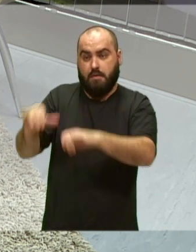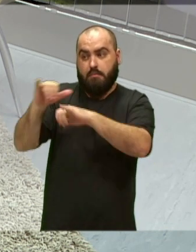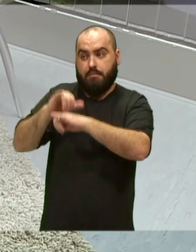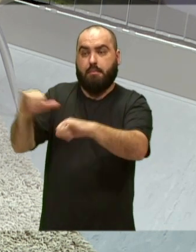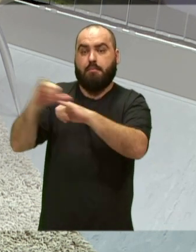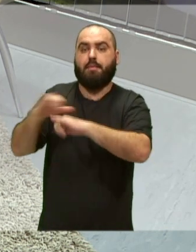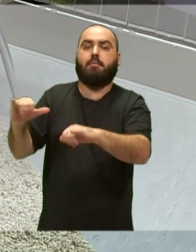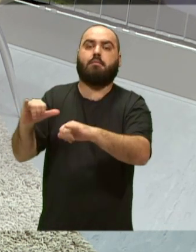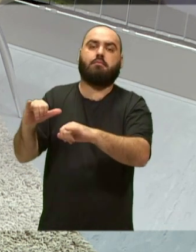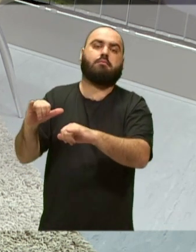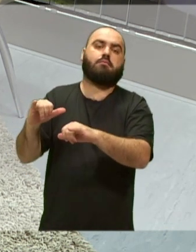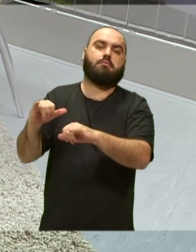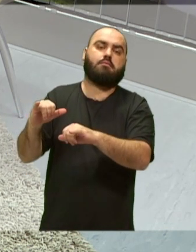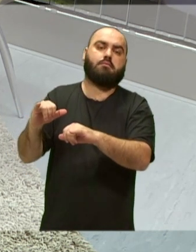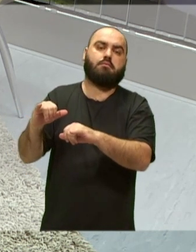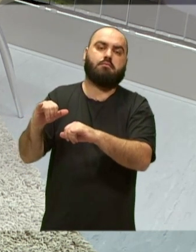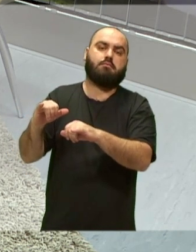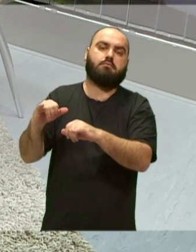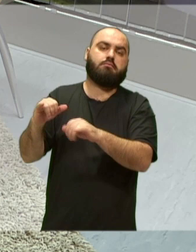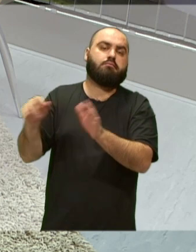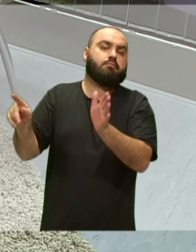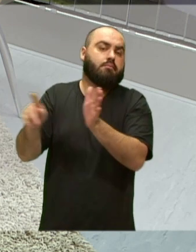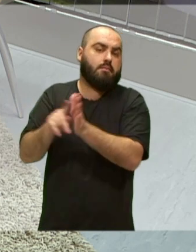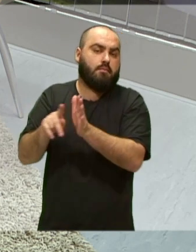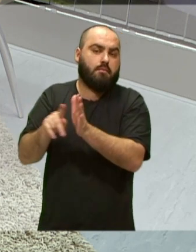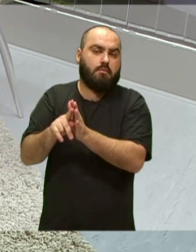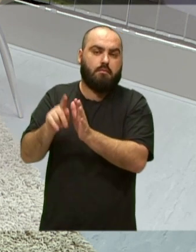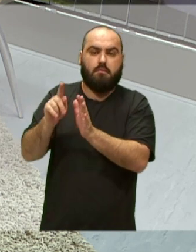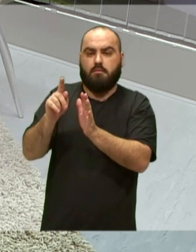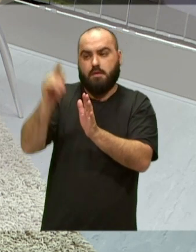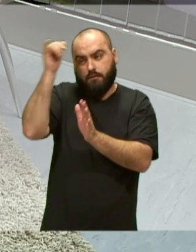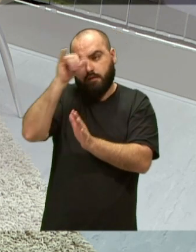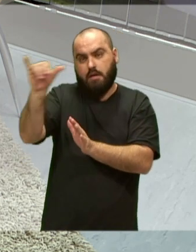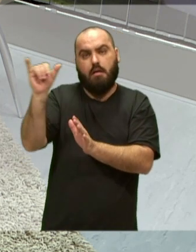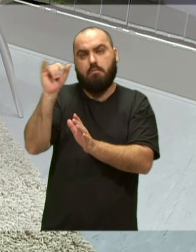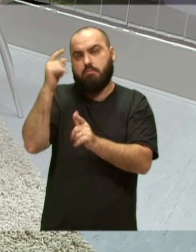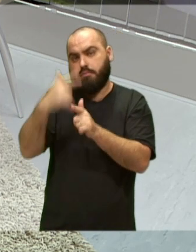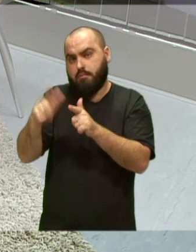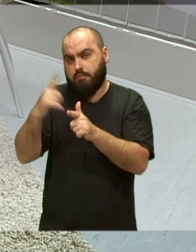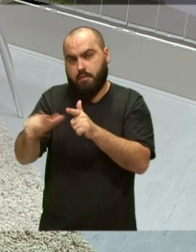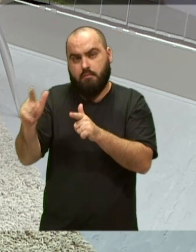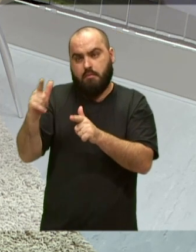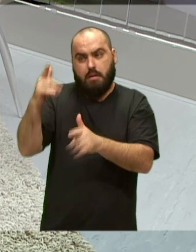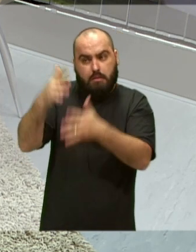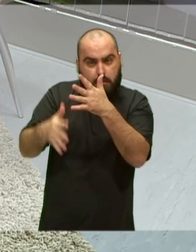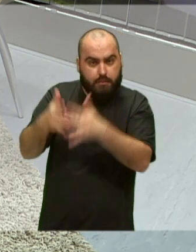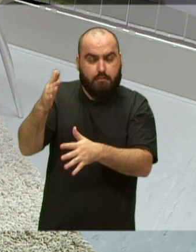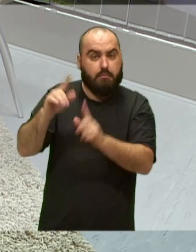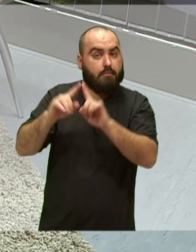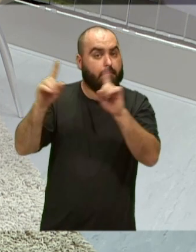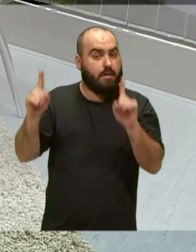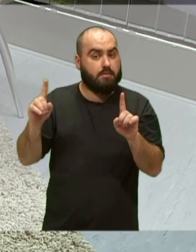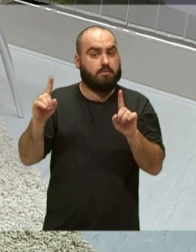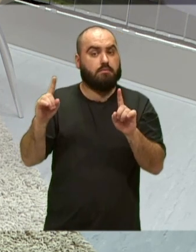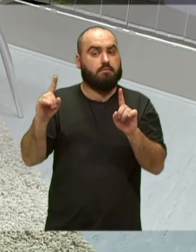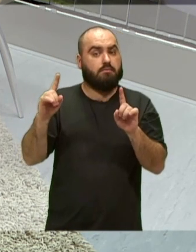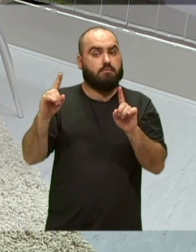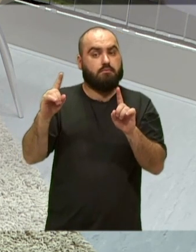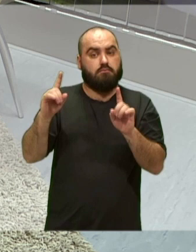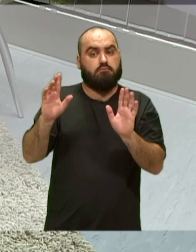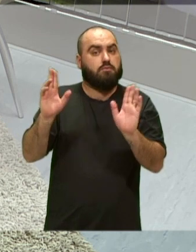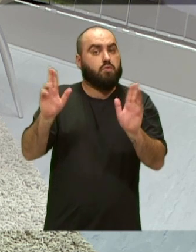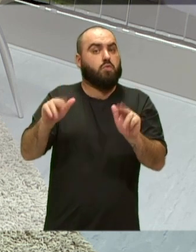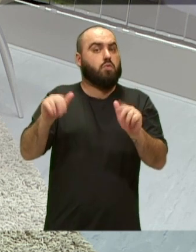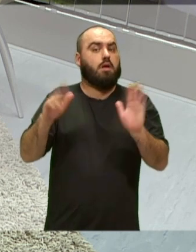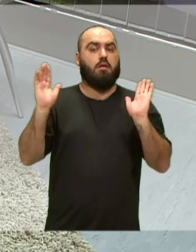eh com a conotação pejorativa para tentar atrapalhar o mercado coisa assim mas não seria de forma